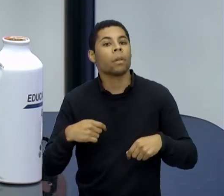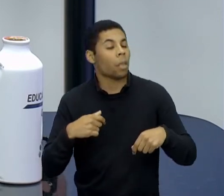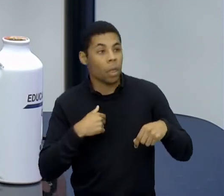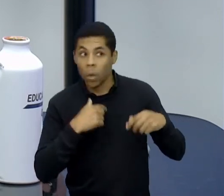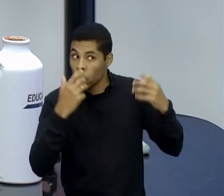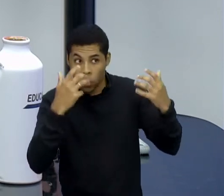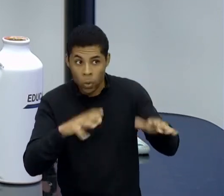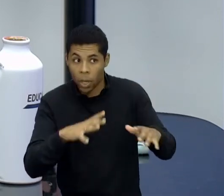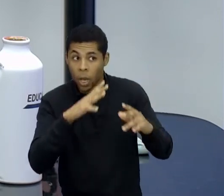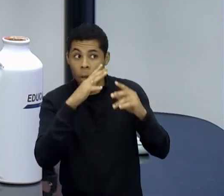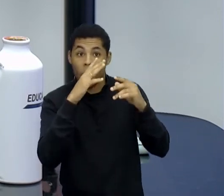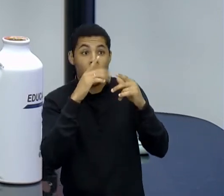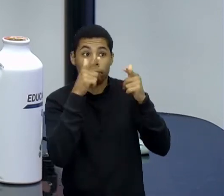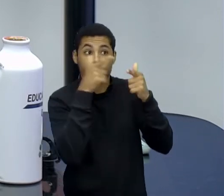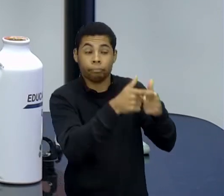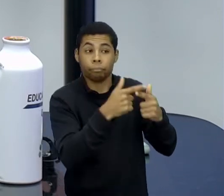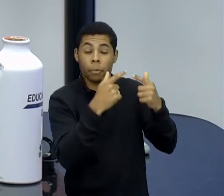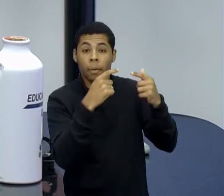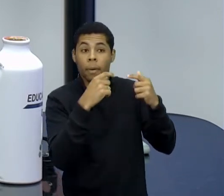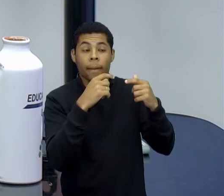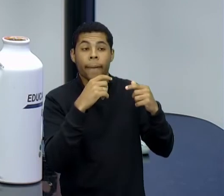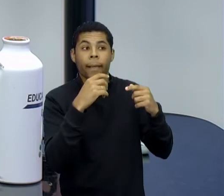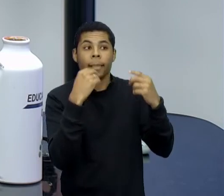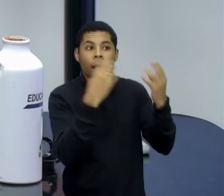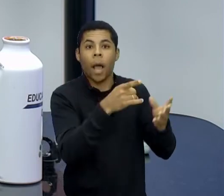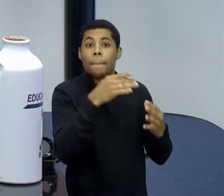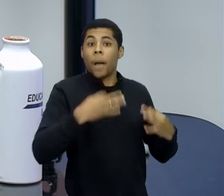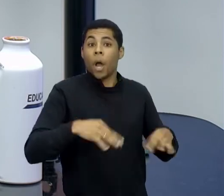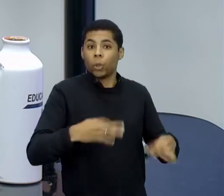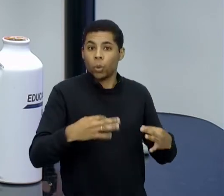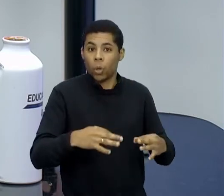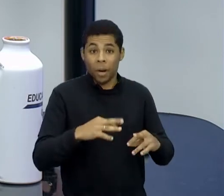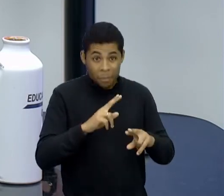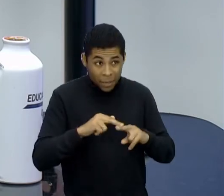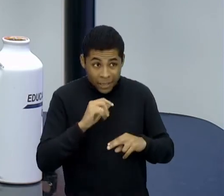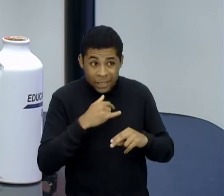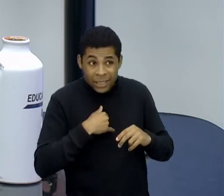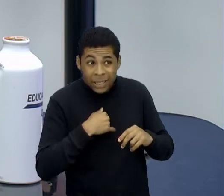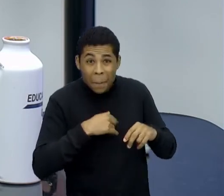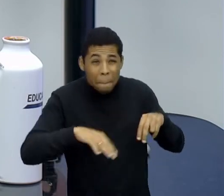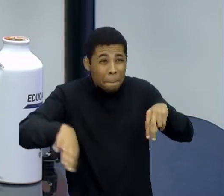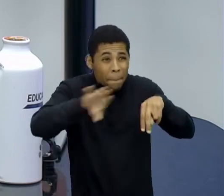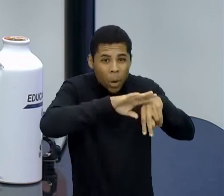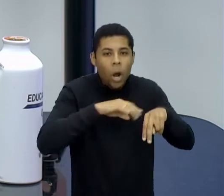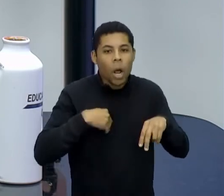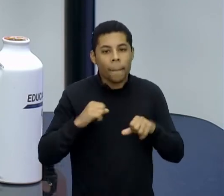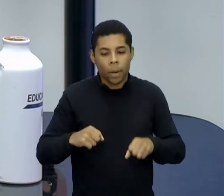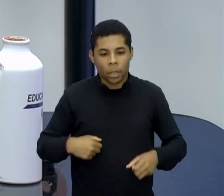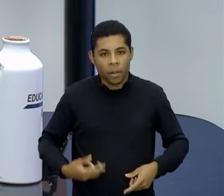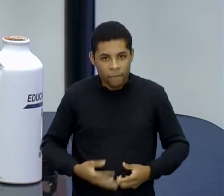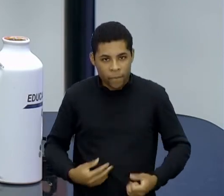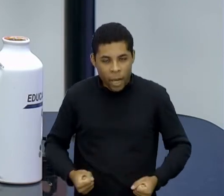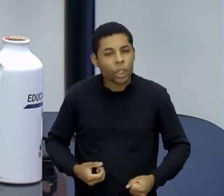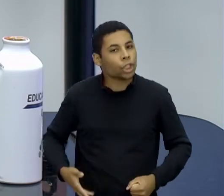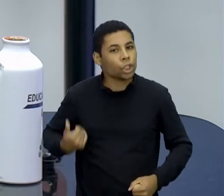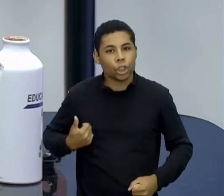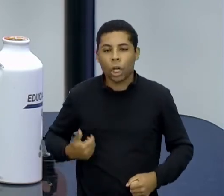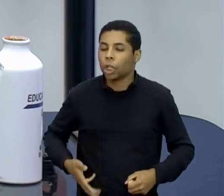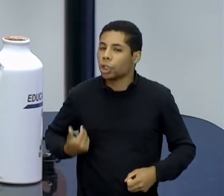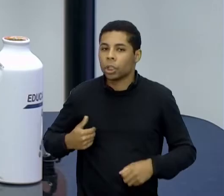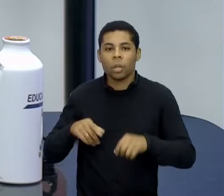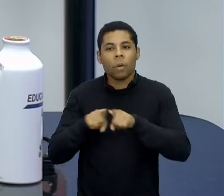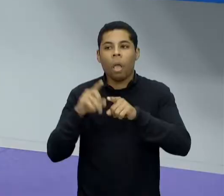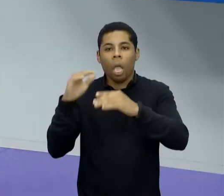acerte, que eu não machuque o meu oponente, porque eu posso perder graduações devido a não respeitar